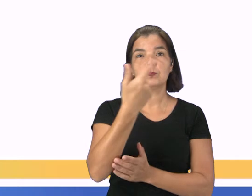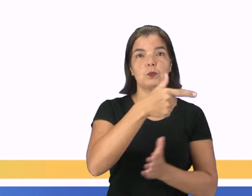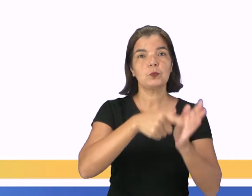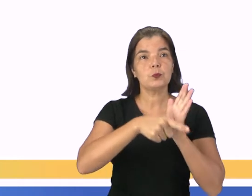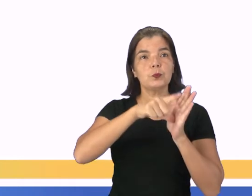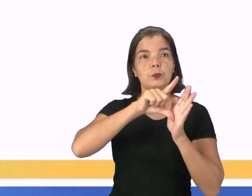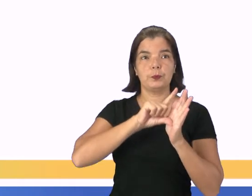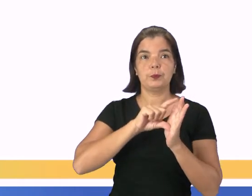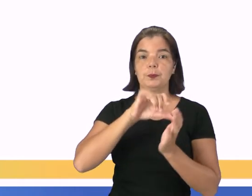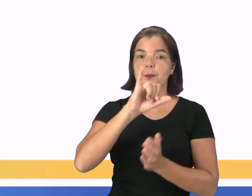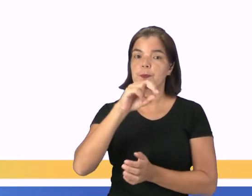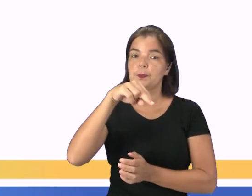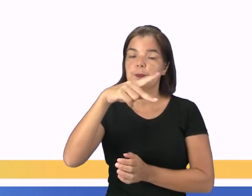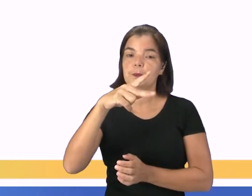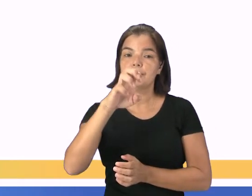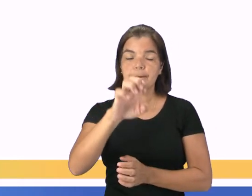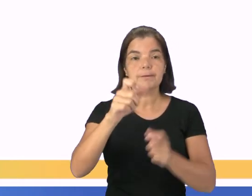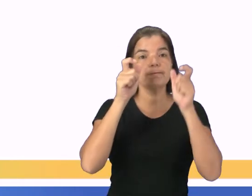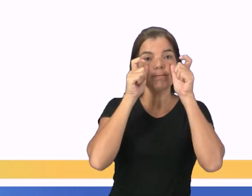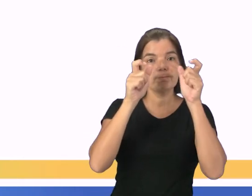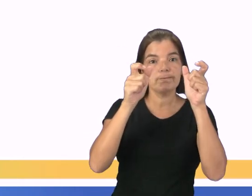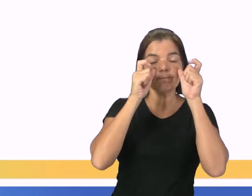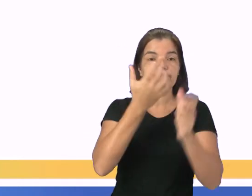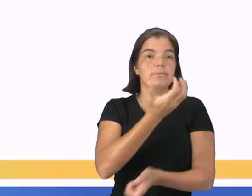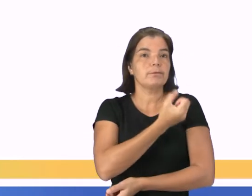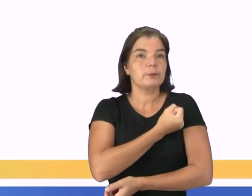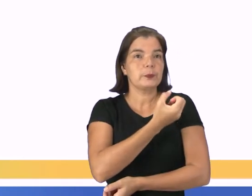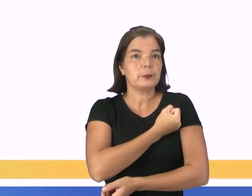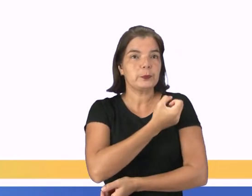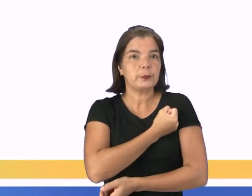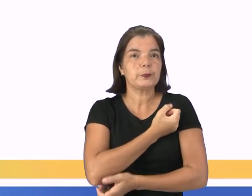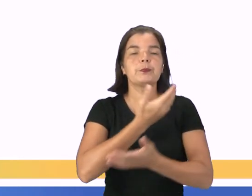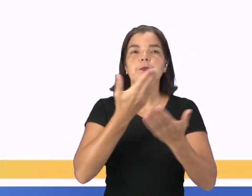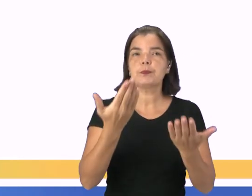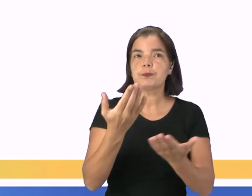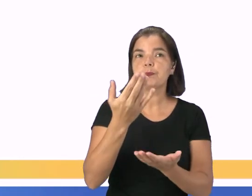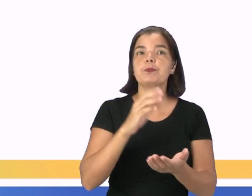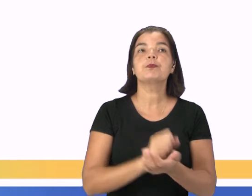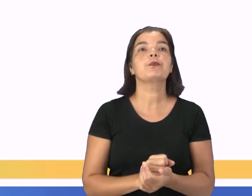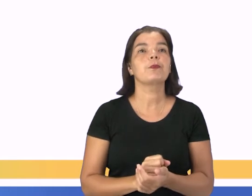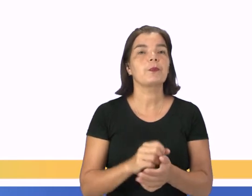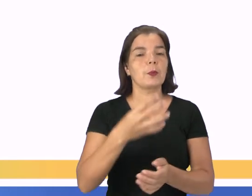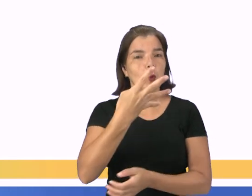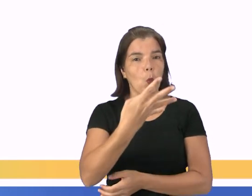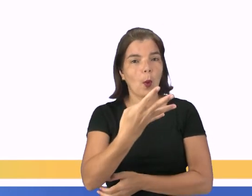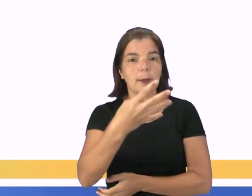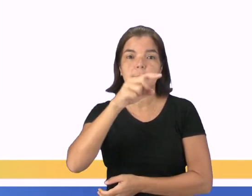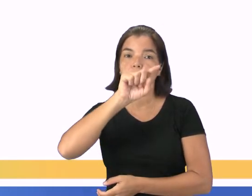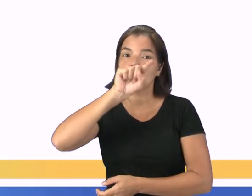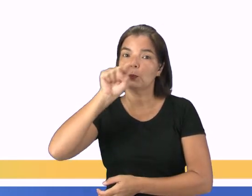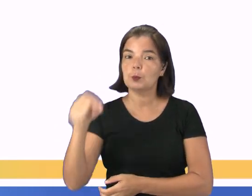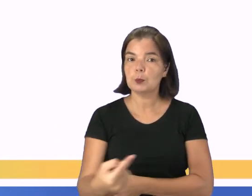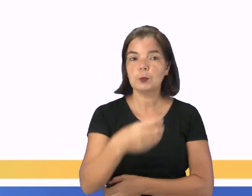de 2009, foi registrado que o desmatamento acumulado nos últimos 12 meses havia sido